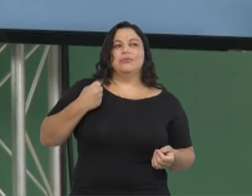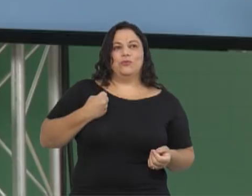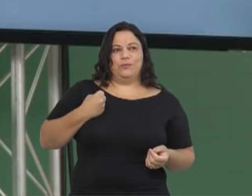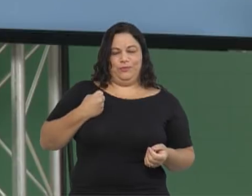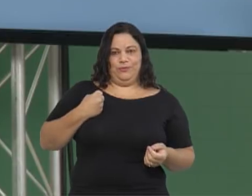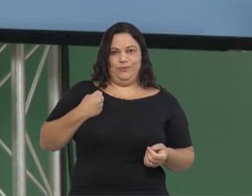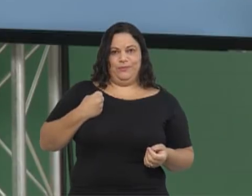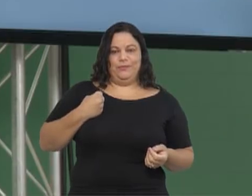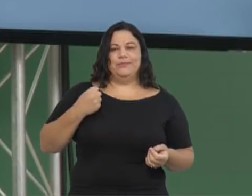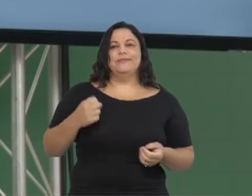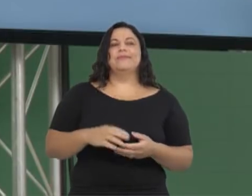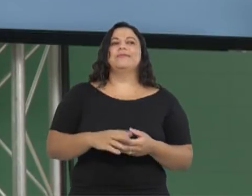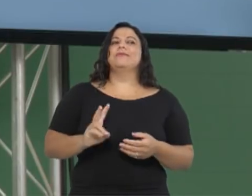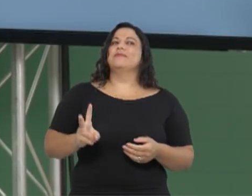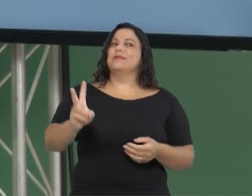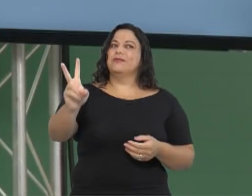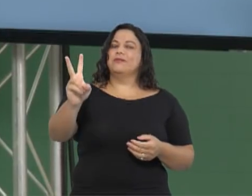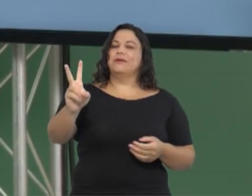22.